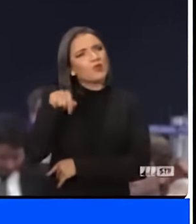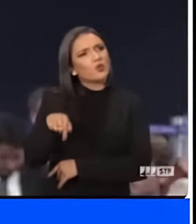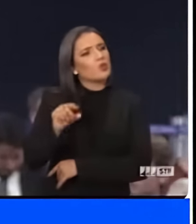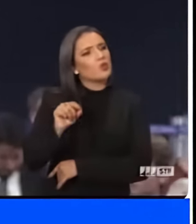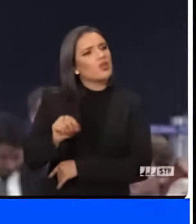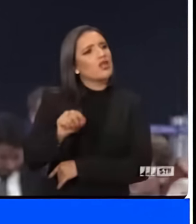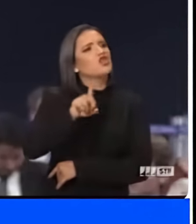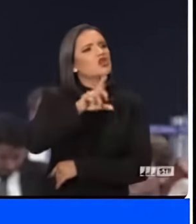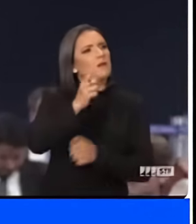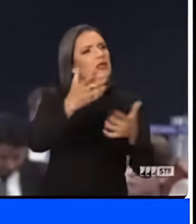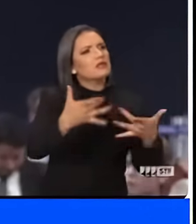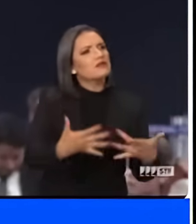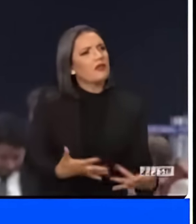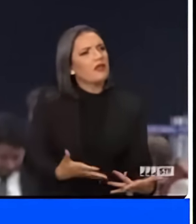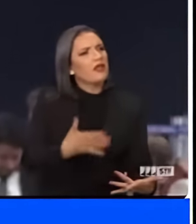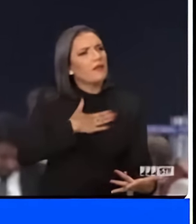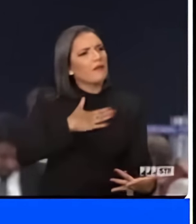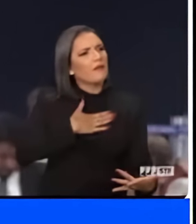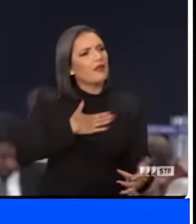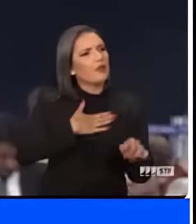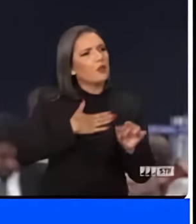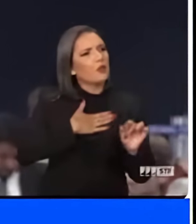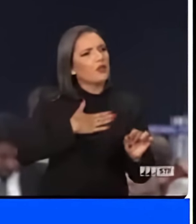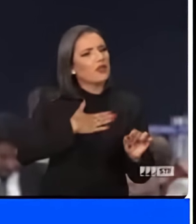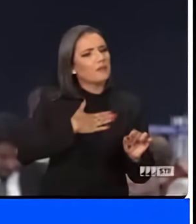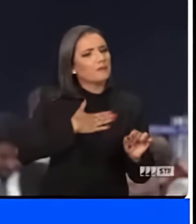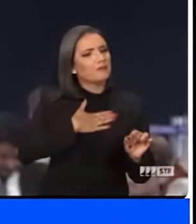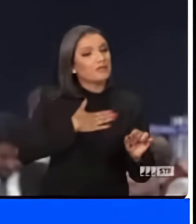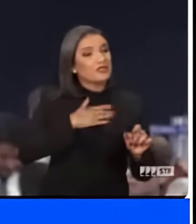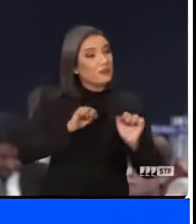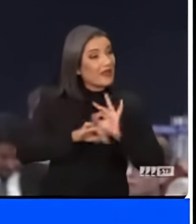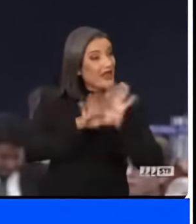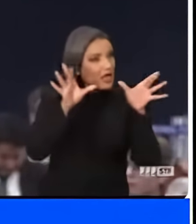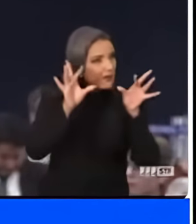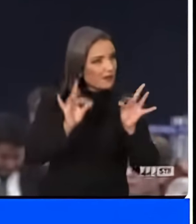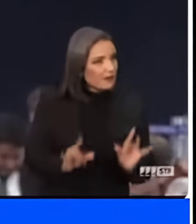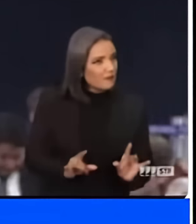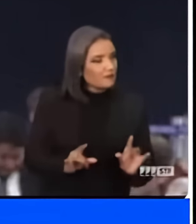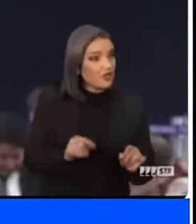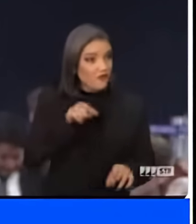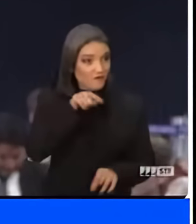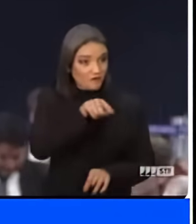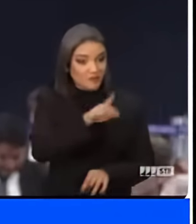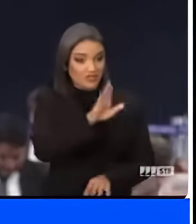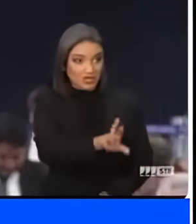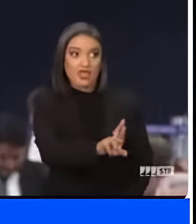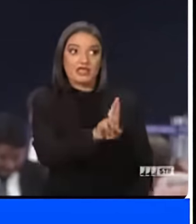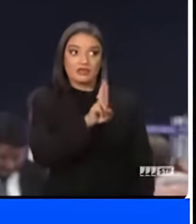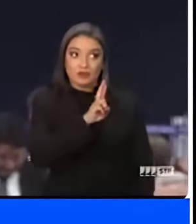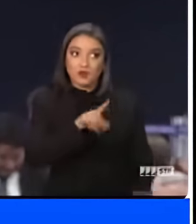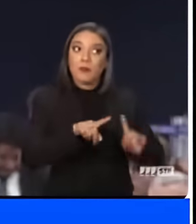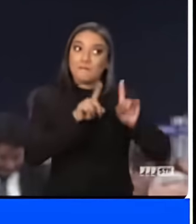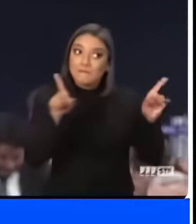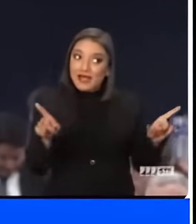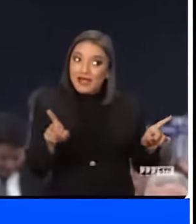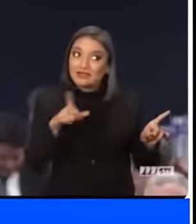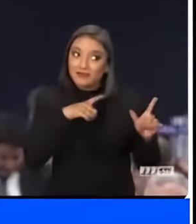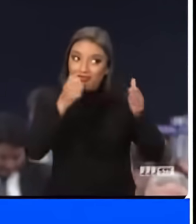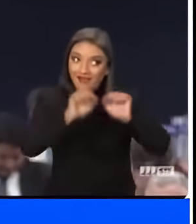para esclarecimento, general Freire Gomes, só para que fique claro. O senhor já respondeu aqui, mas para que fique